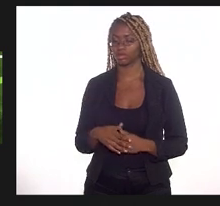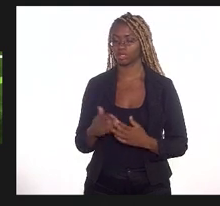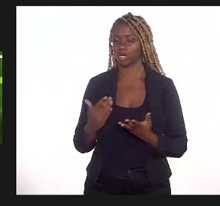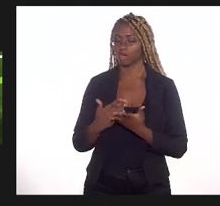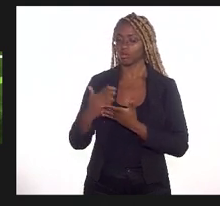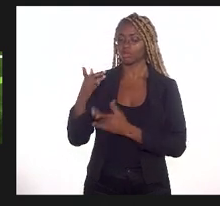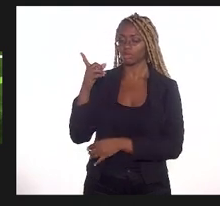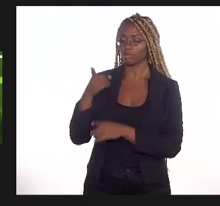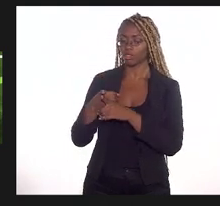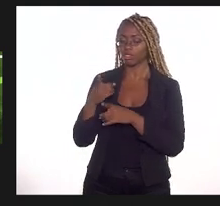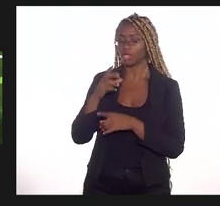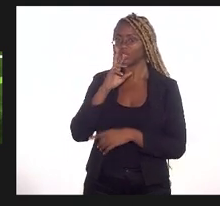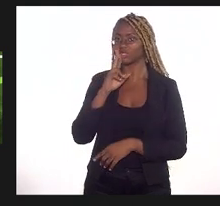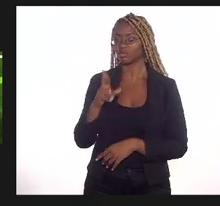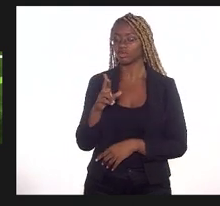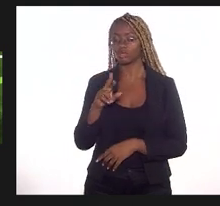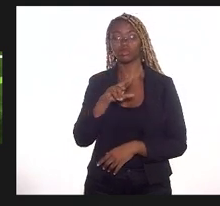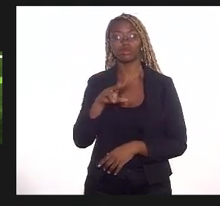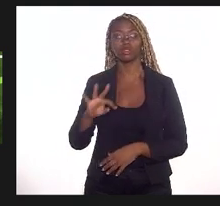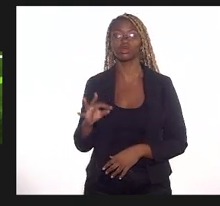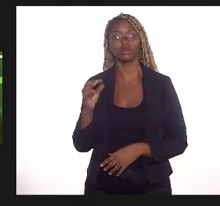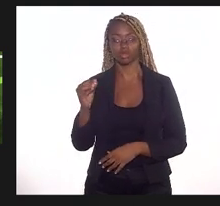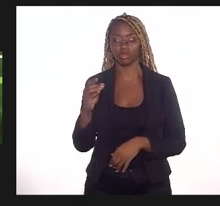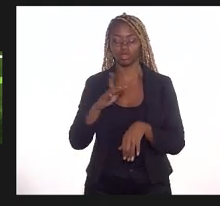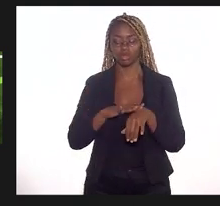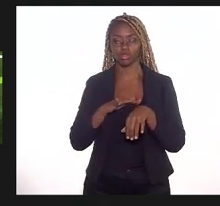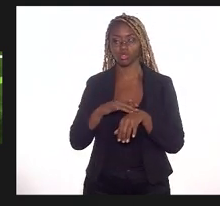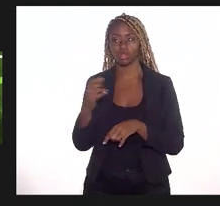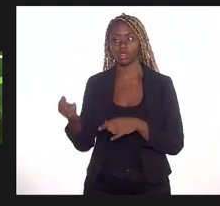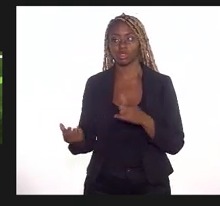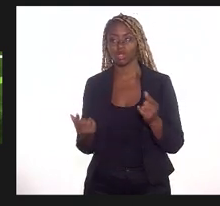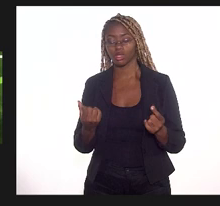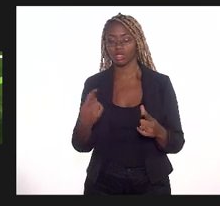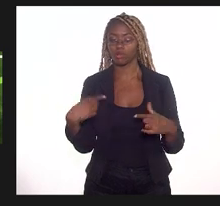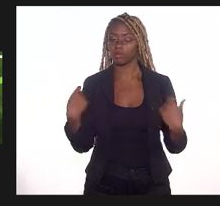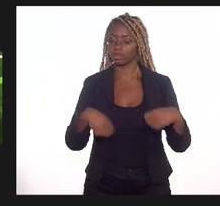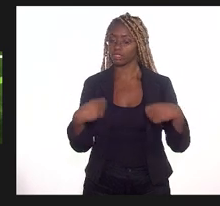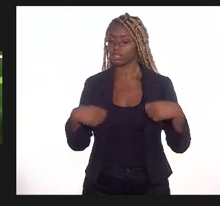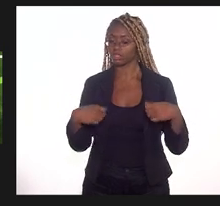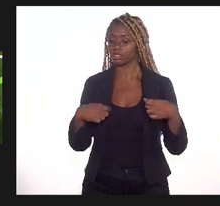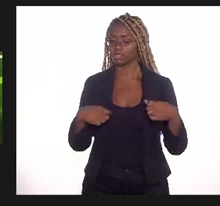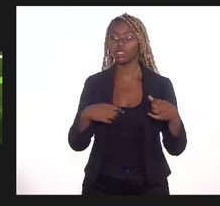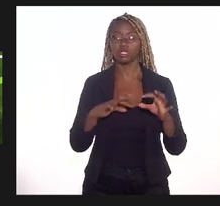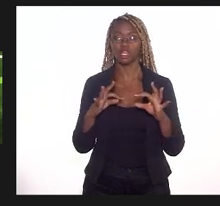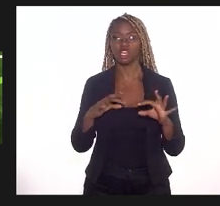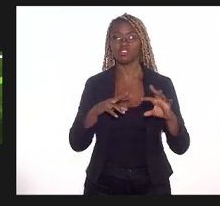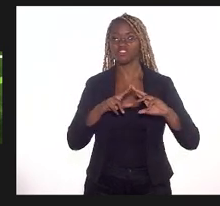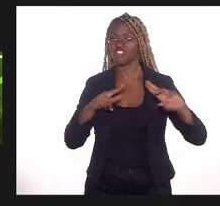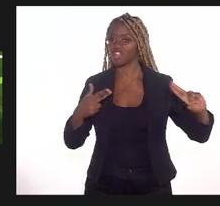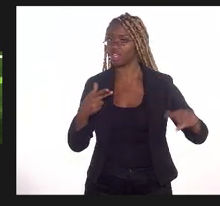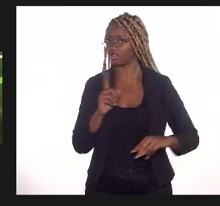diagnóstico. Nem todo doente raro precisa de diagnóstico genético.